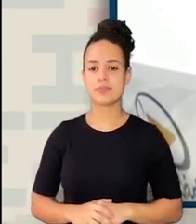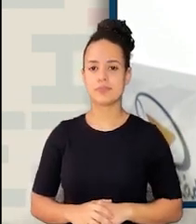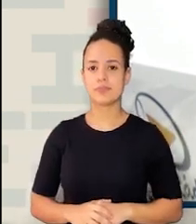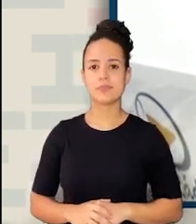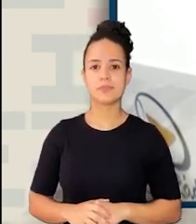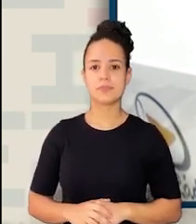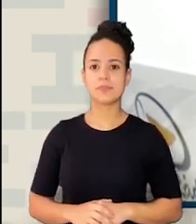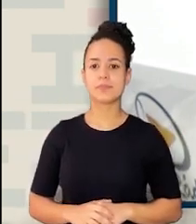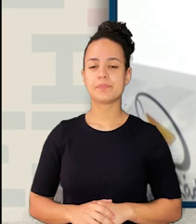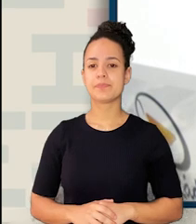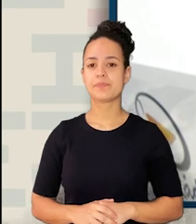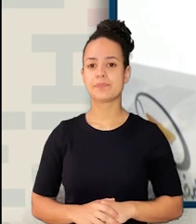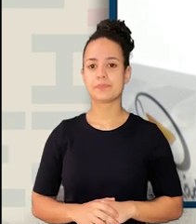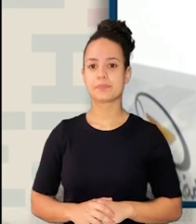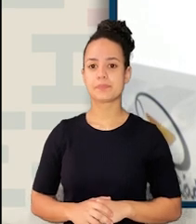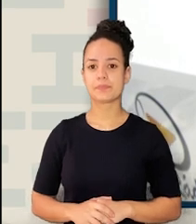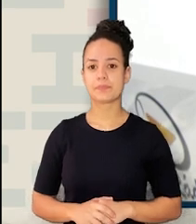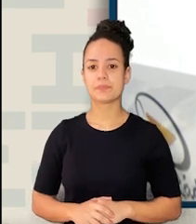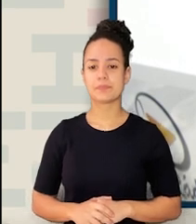Né?